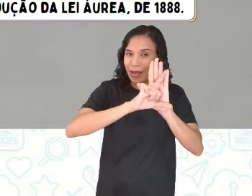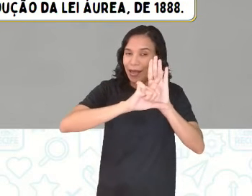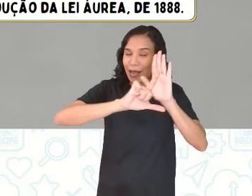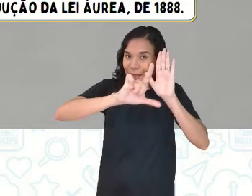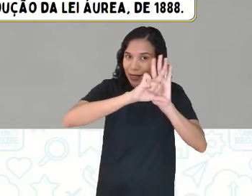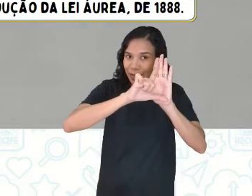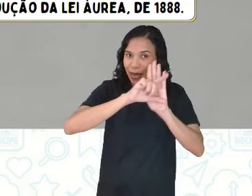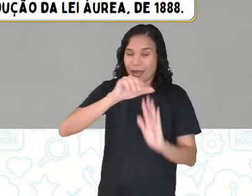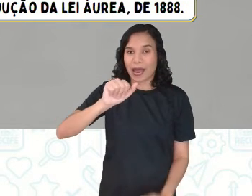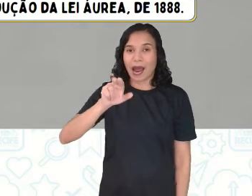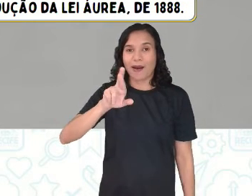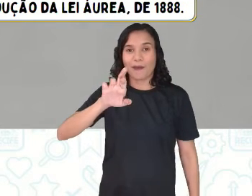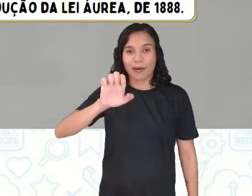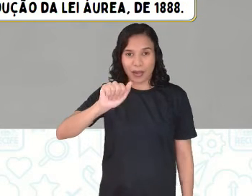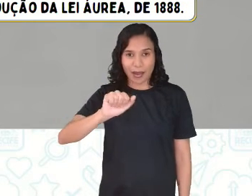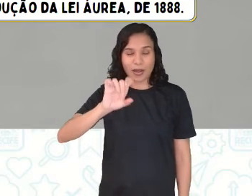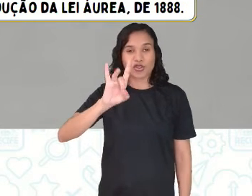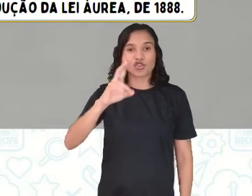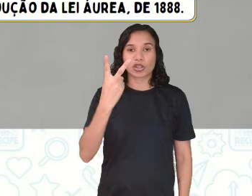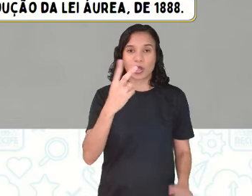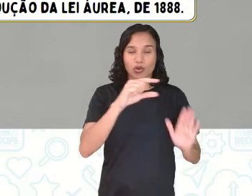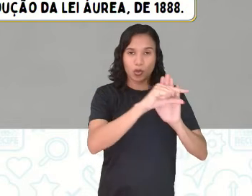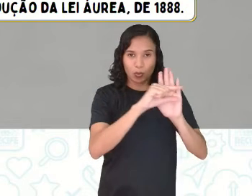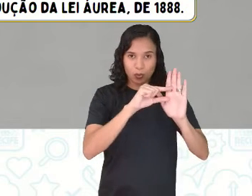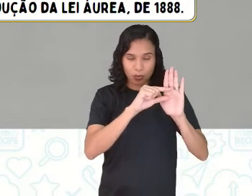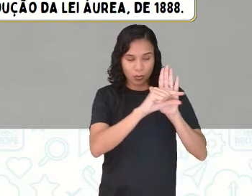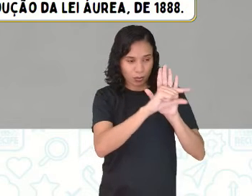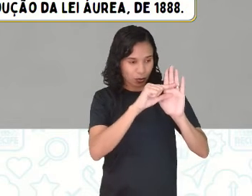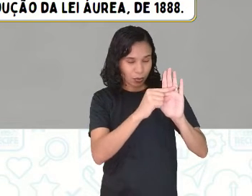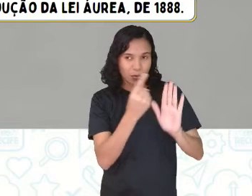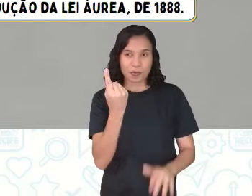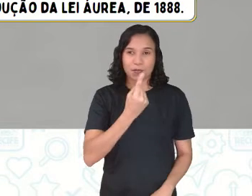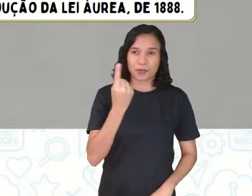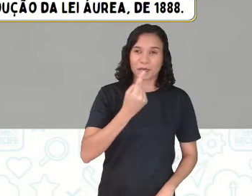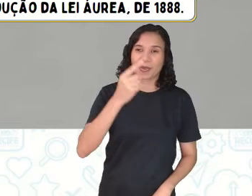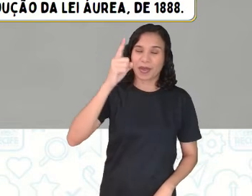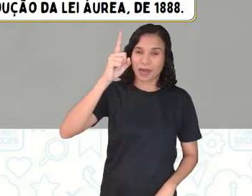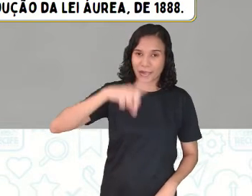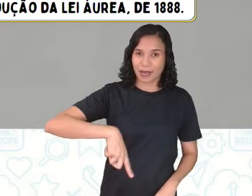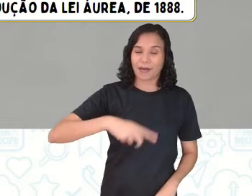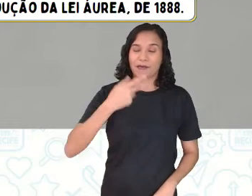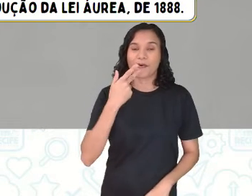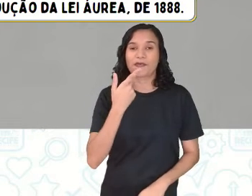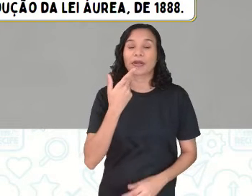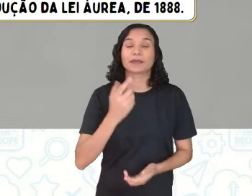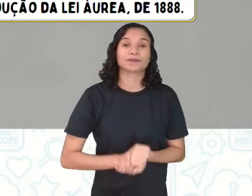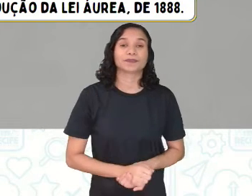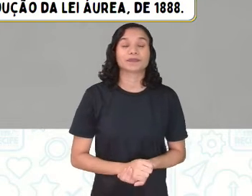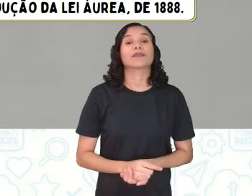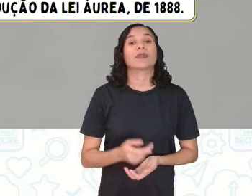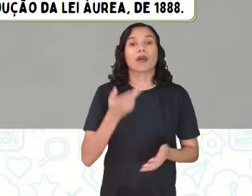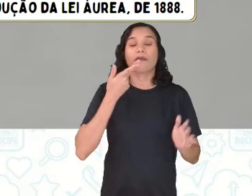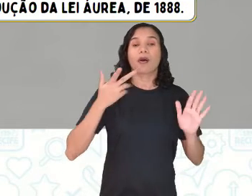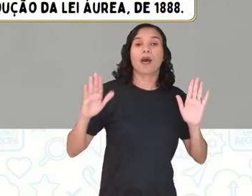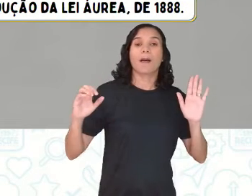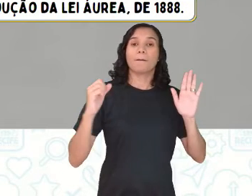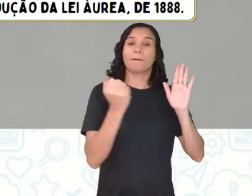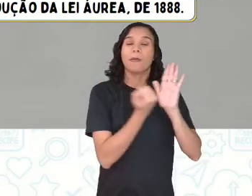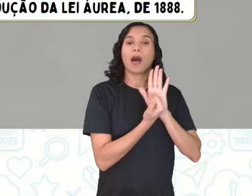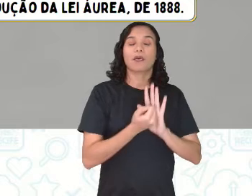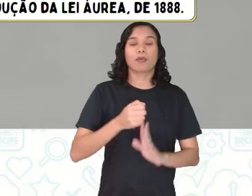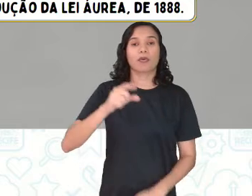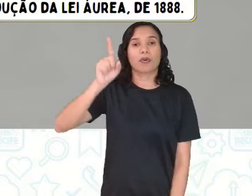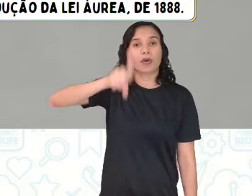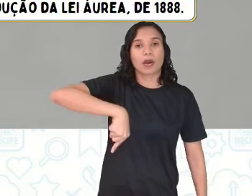A Lei Áurea só tinha 2 artigos. Veja, o artigo 1º aí dizia o seguinte: é declarada